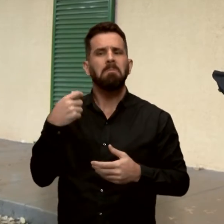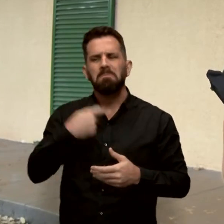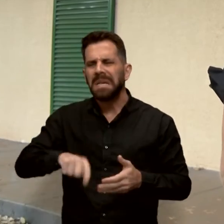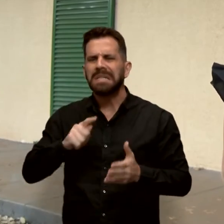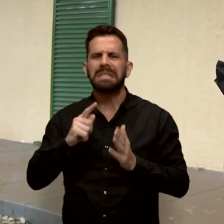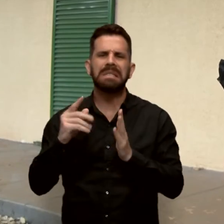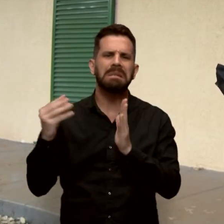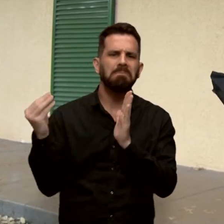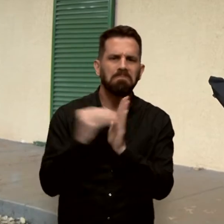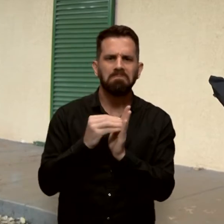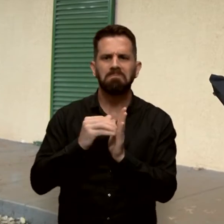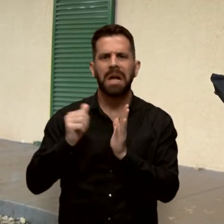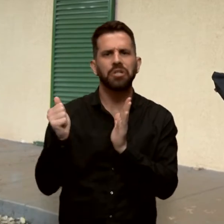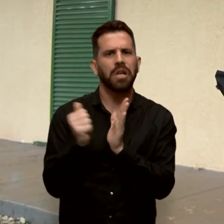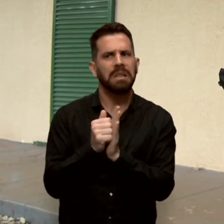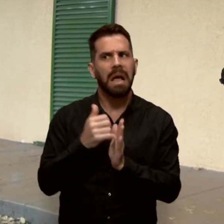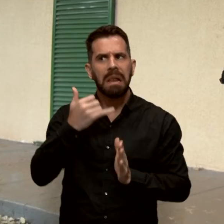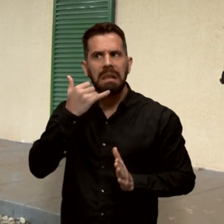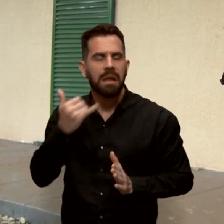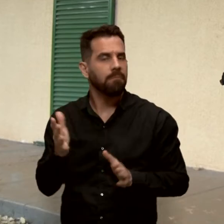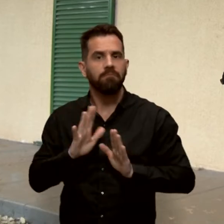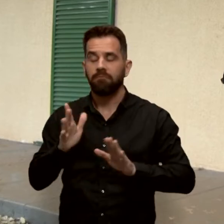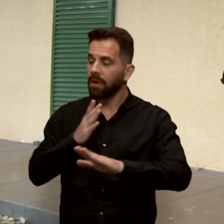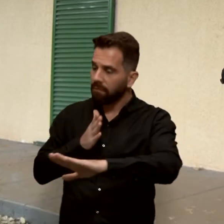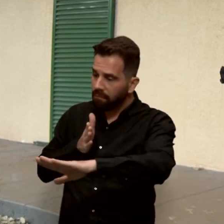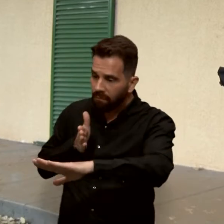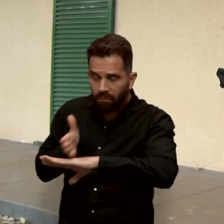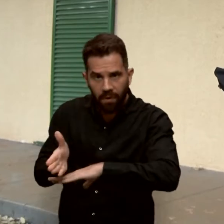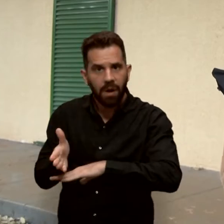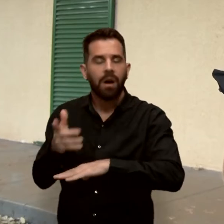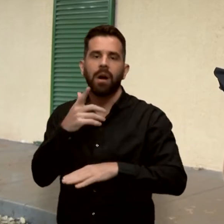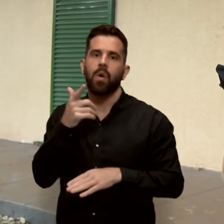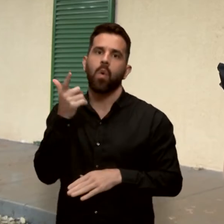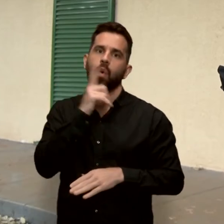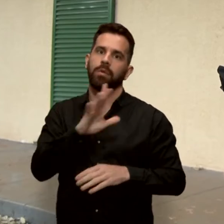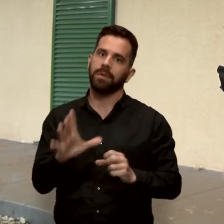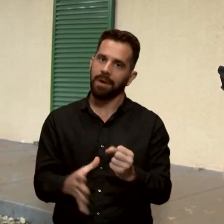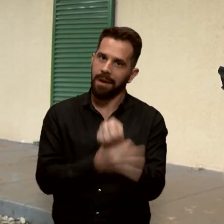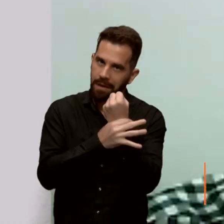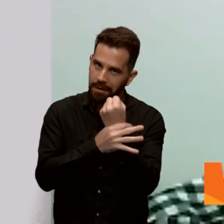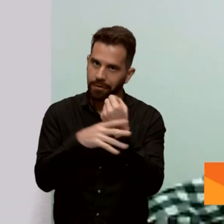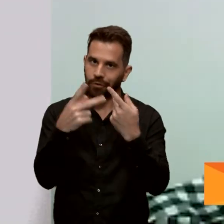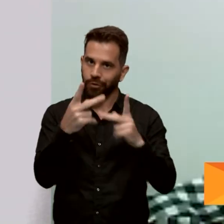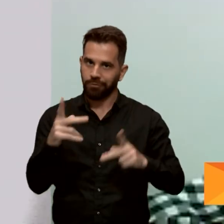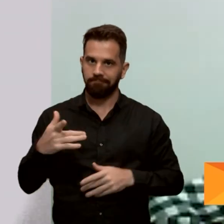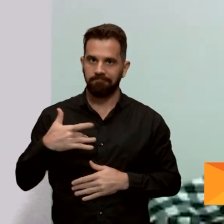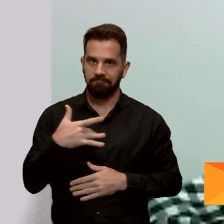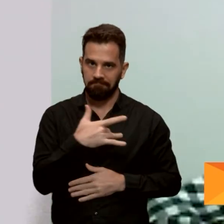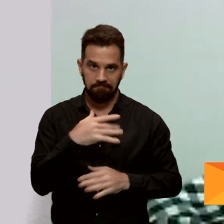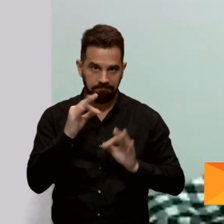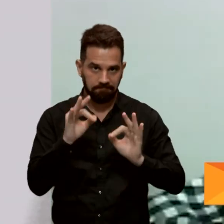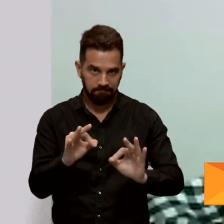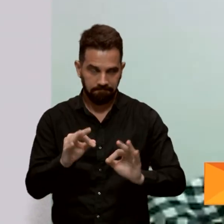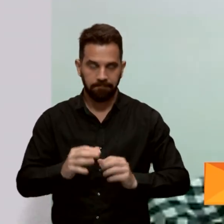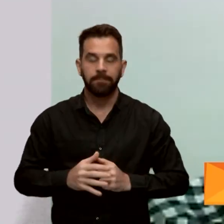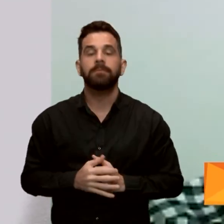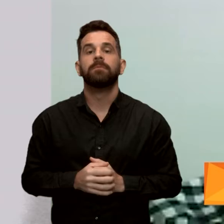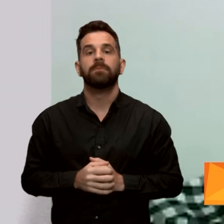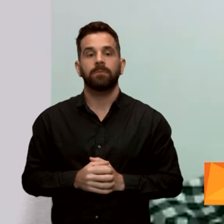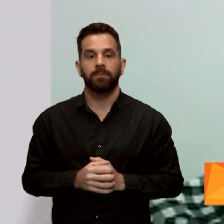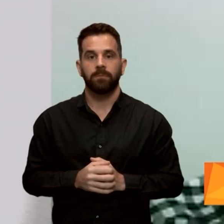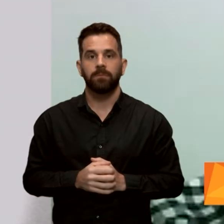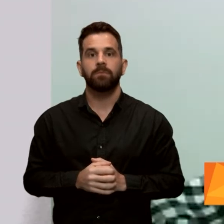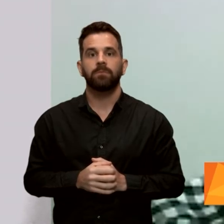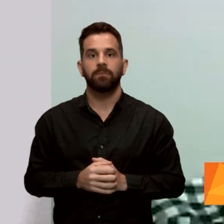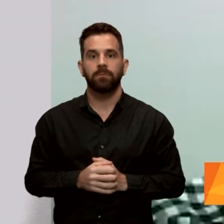chegar aqui no horário de funcionamento e garantir a proteção do seu pet. O serviço ele pode estender por uma população